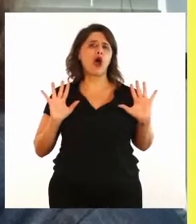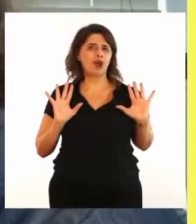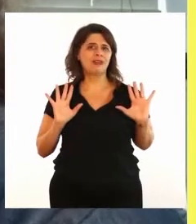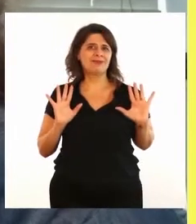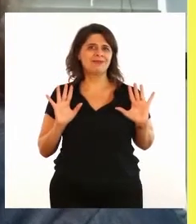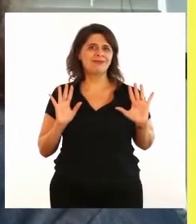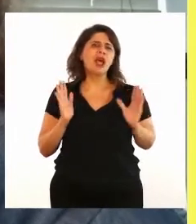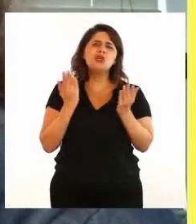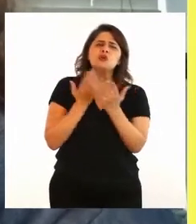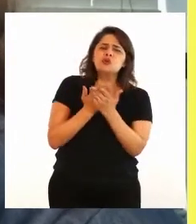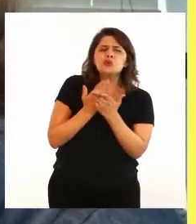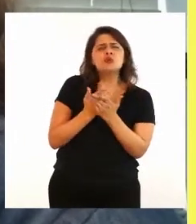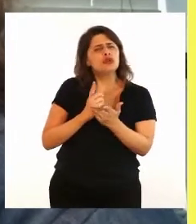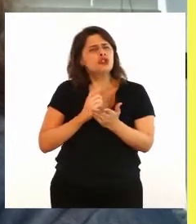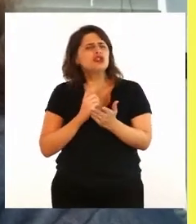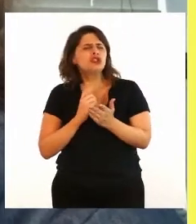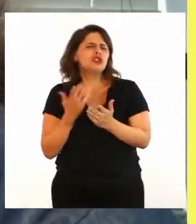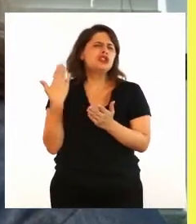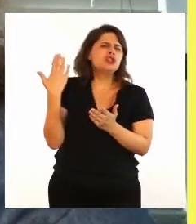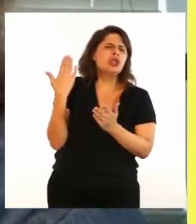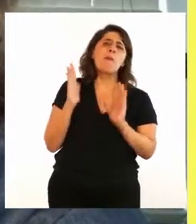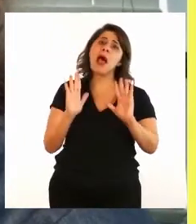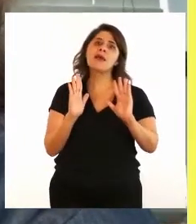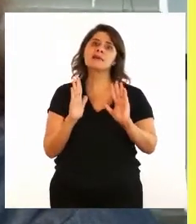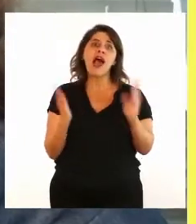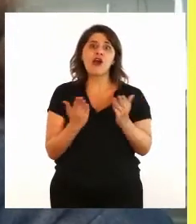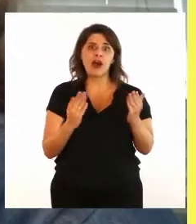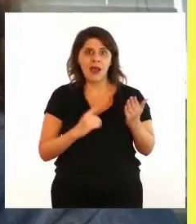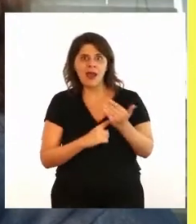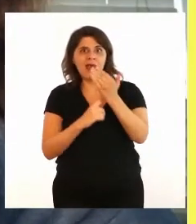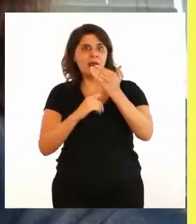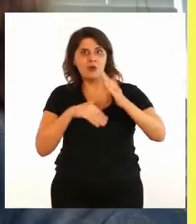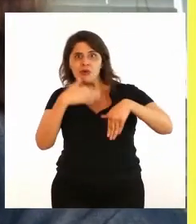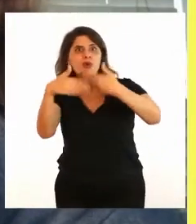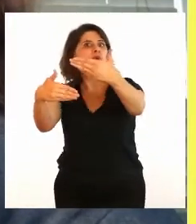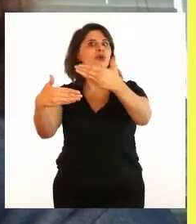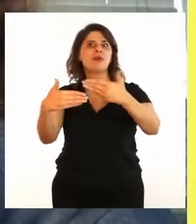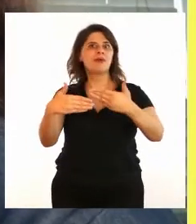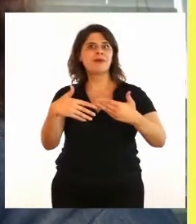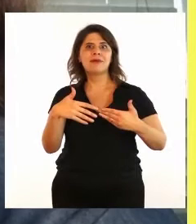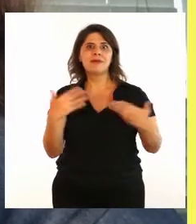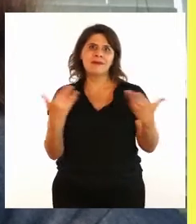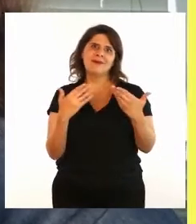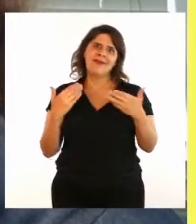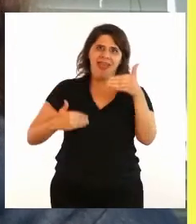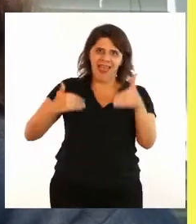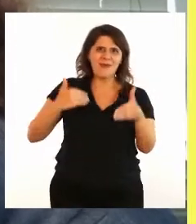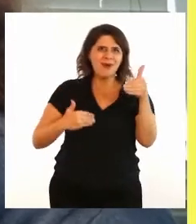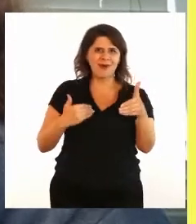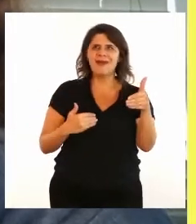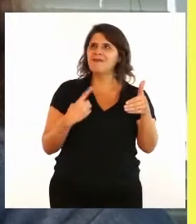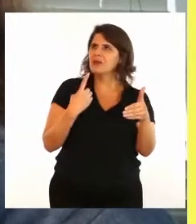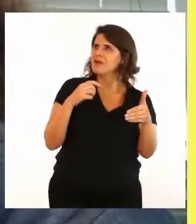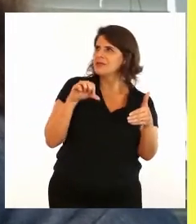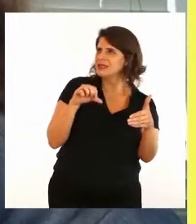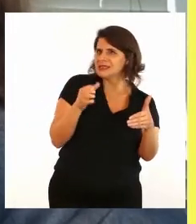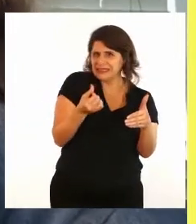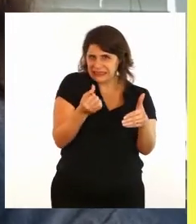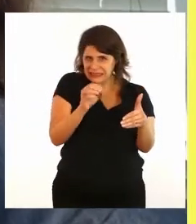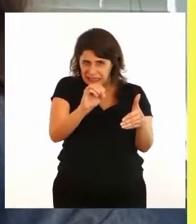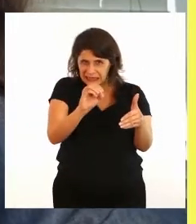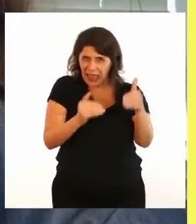havia estudos, mas não tão avançados. Então, quando veio a era espacial, na década de